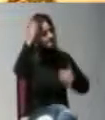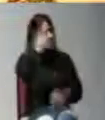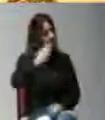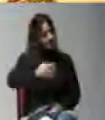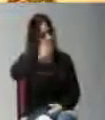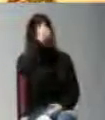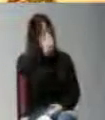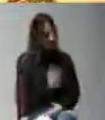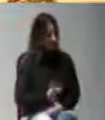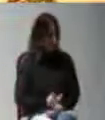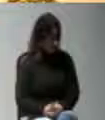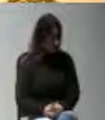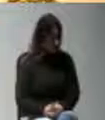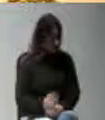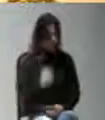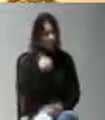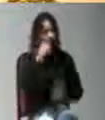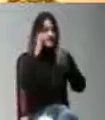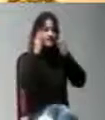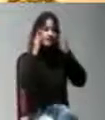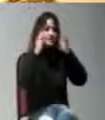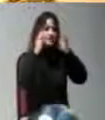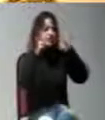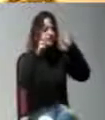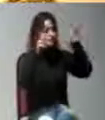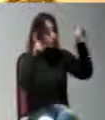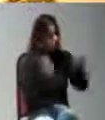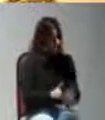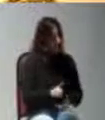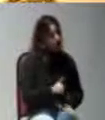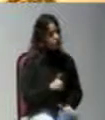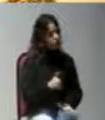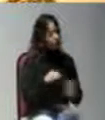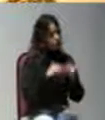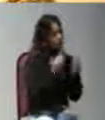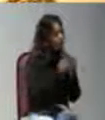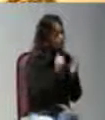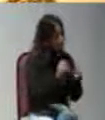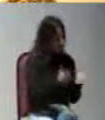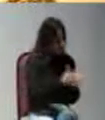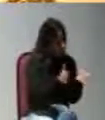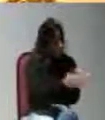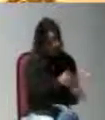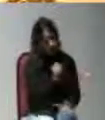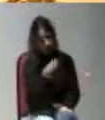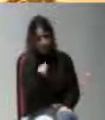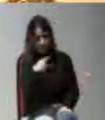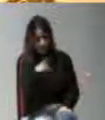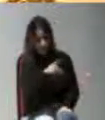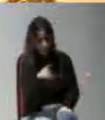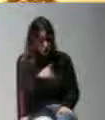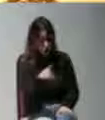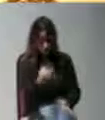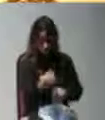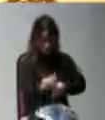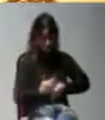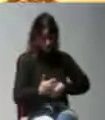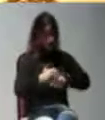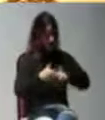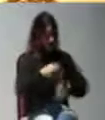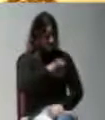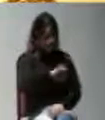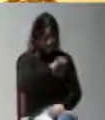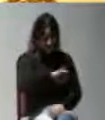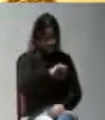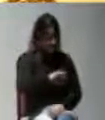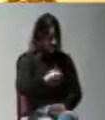direito a ter direitos, mesmo que a escola seja pobre, mesmo que os professores estejam sendo humilhados por salários aviltantes,